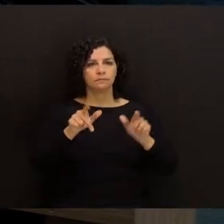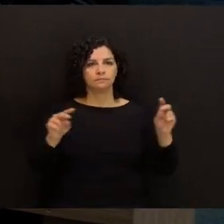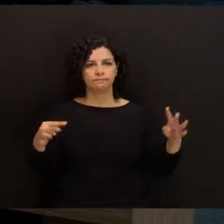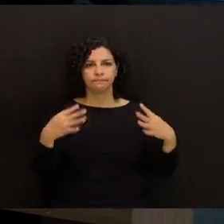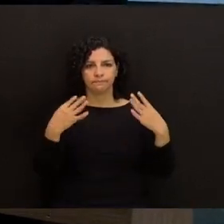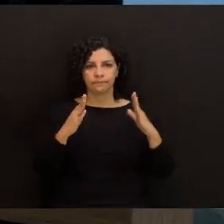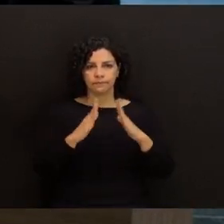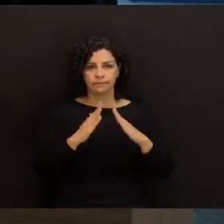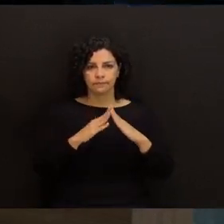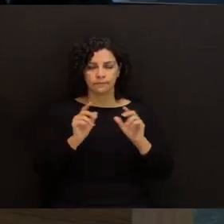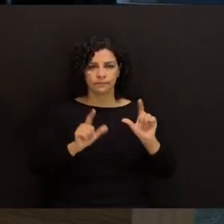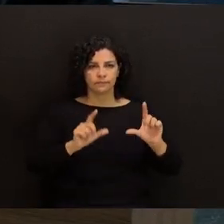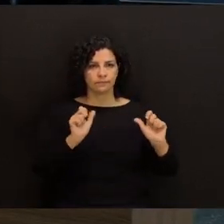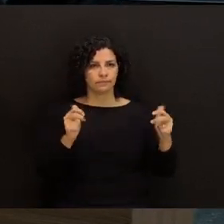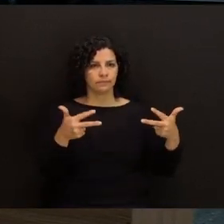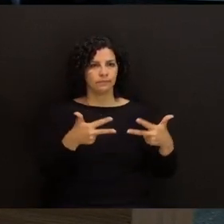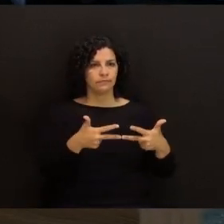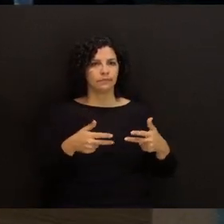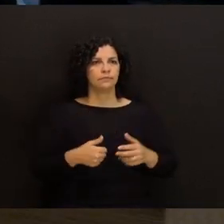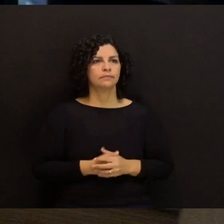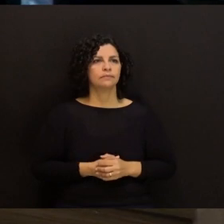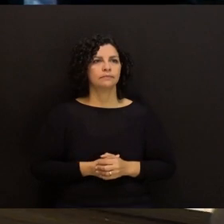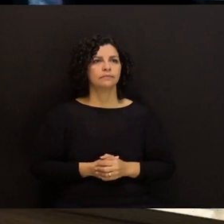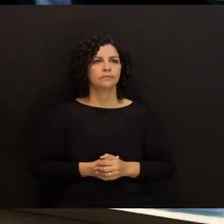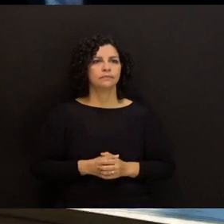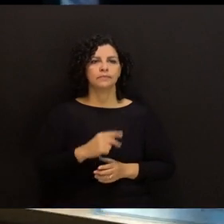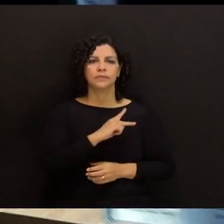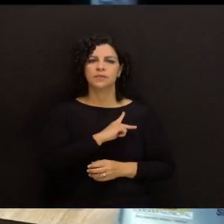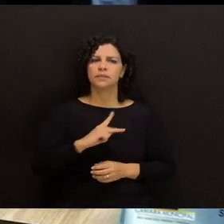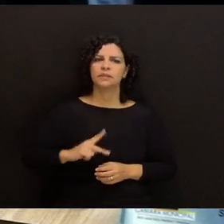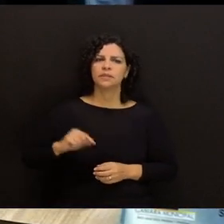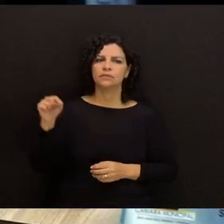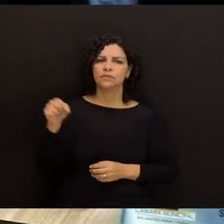através da TV Câmara presidente